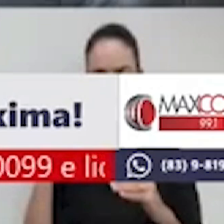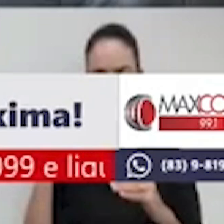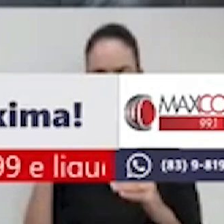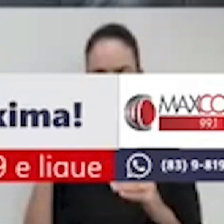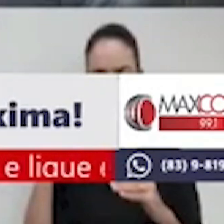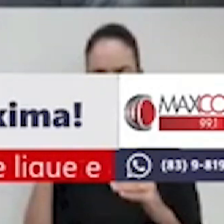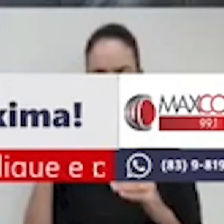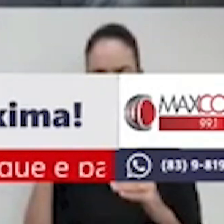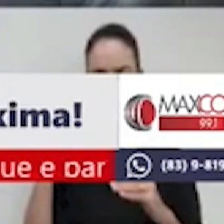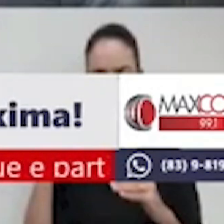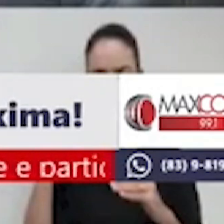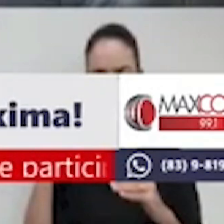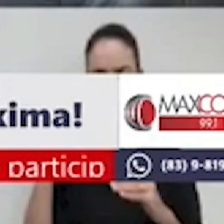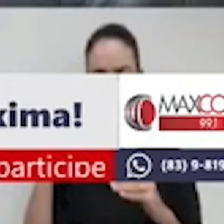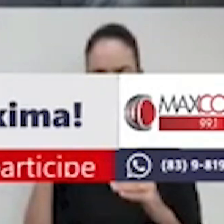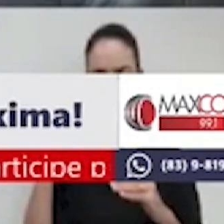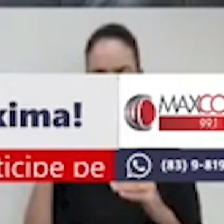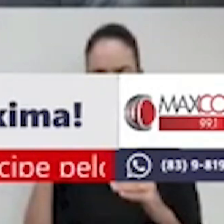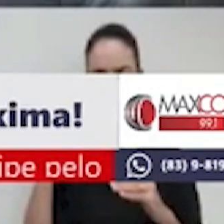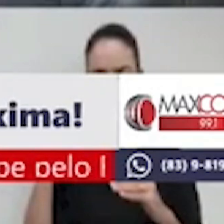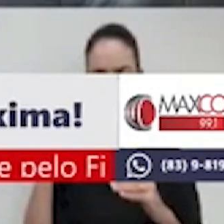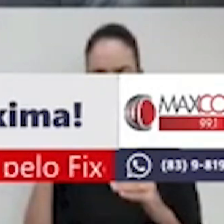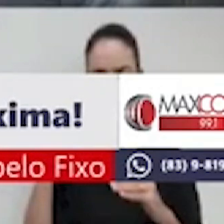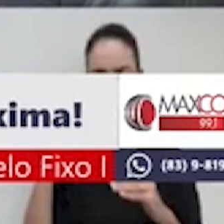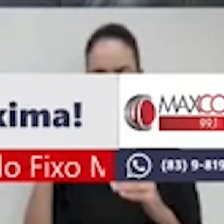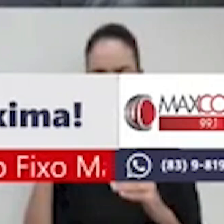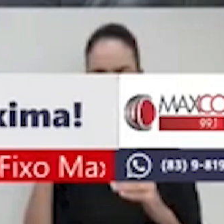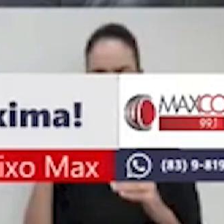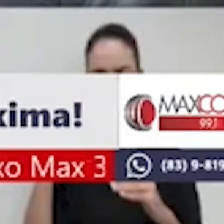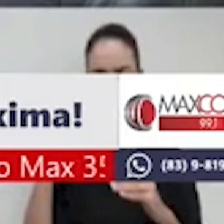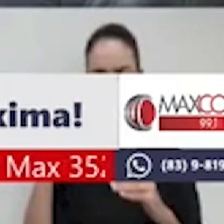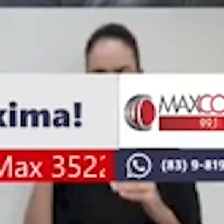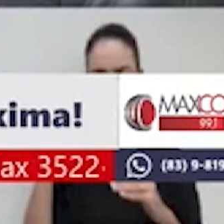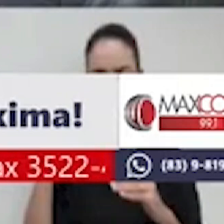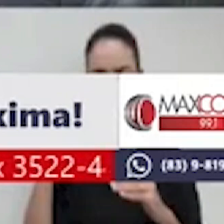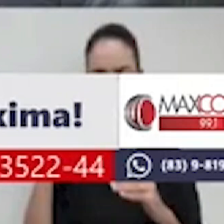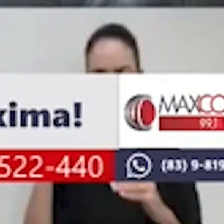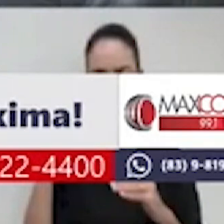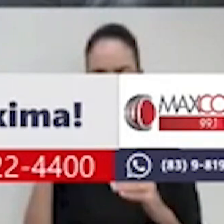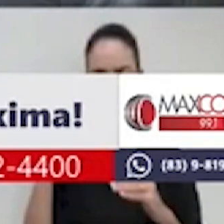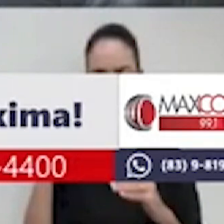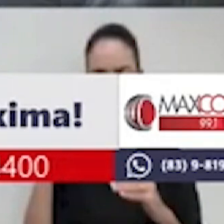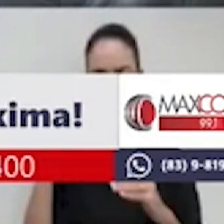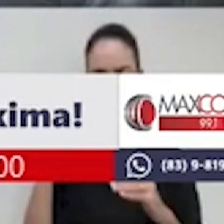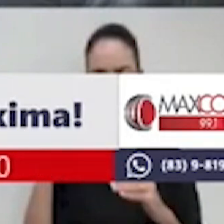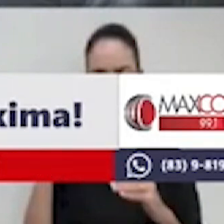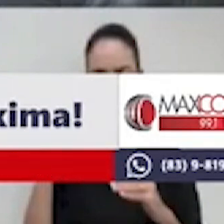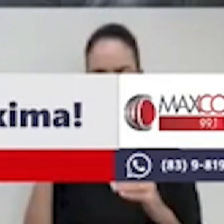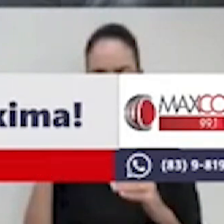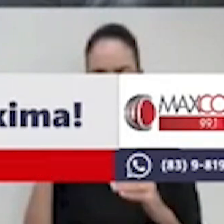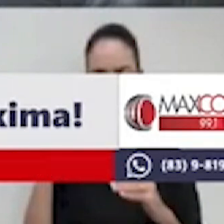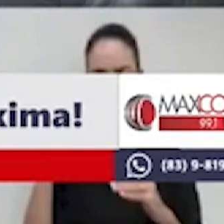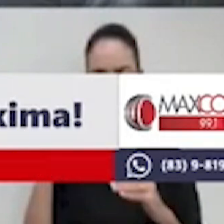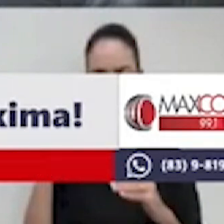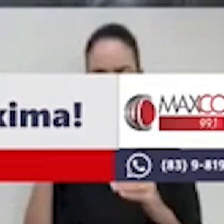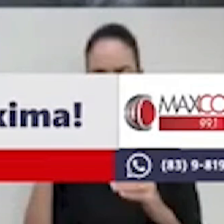você só vem cada vez mais se desmanchando e se desagrega gando dos seus amigos e que ele admirava